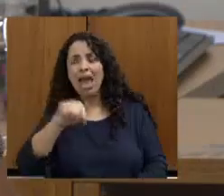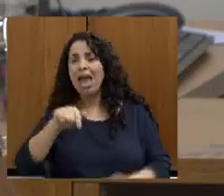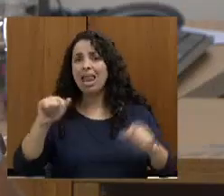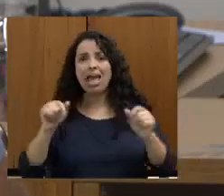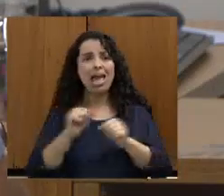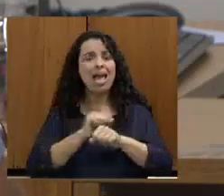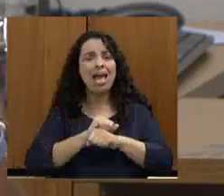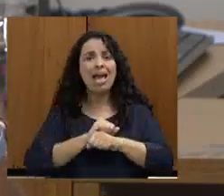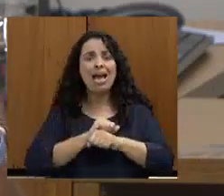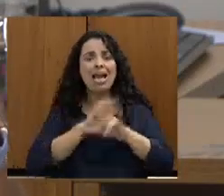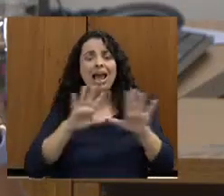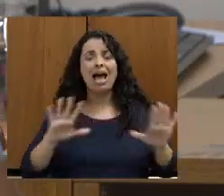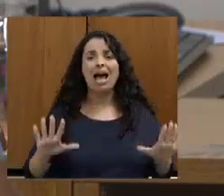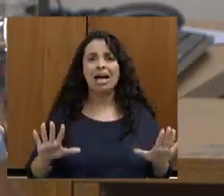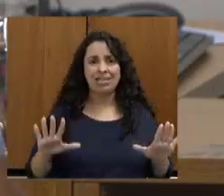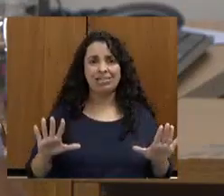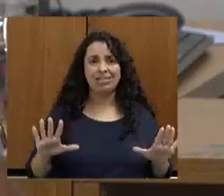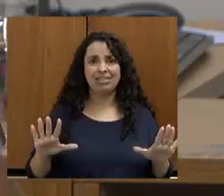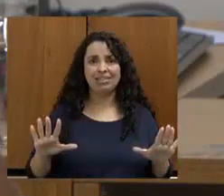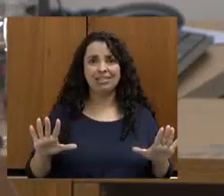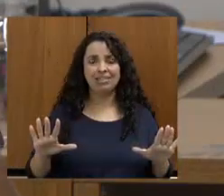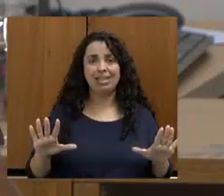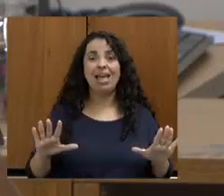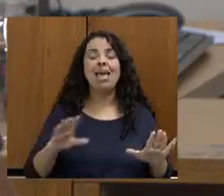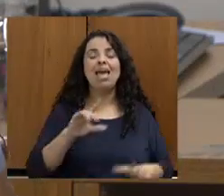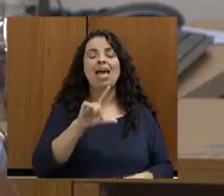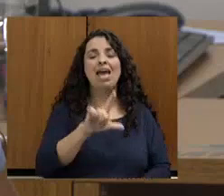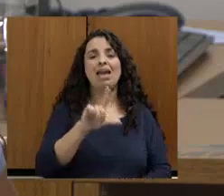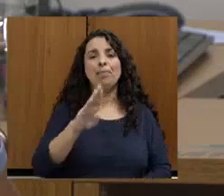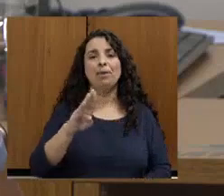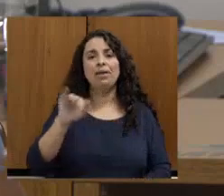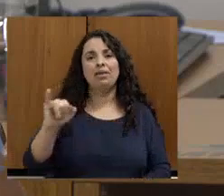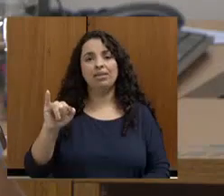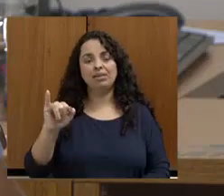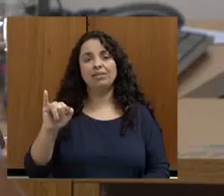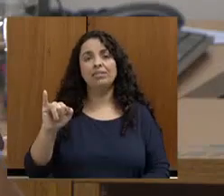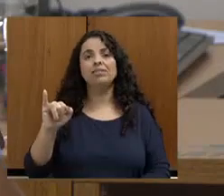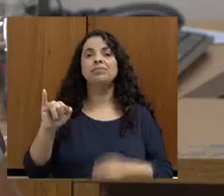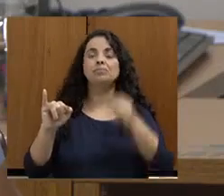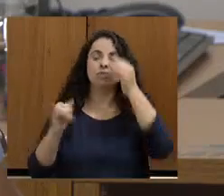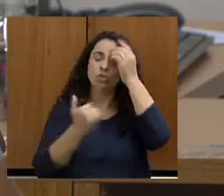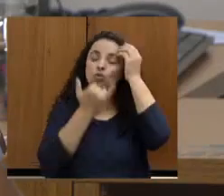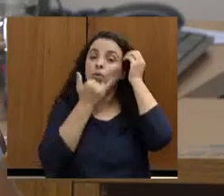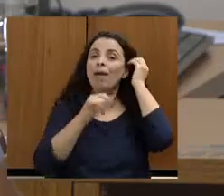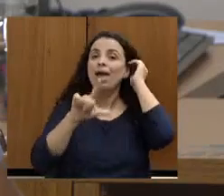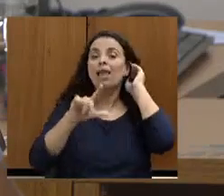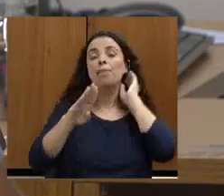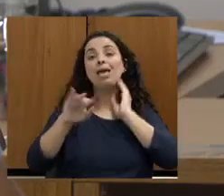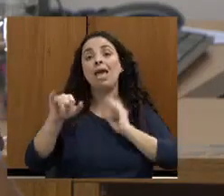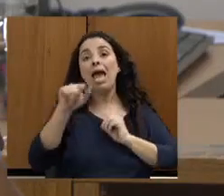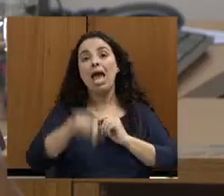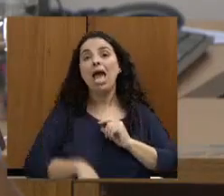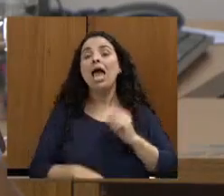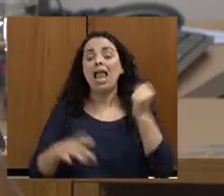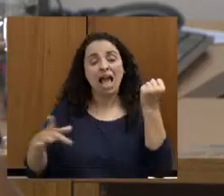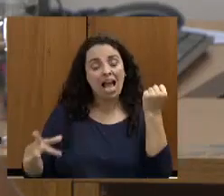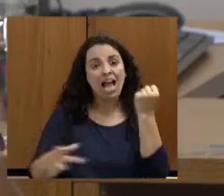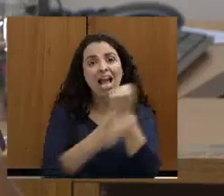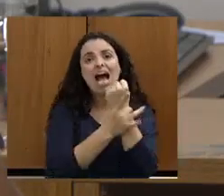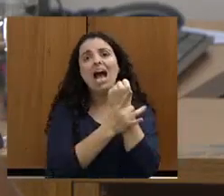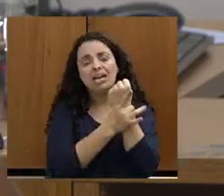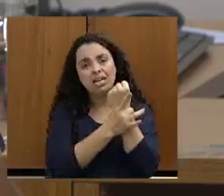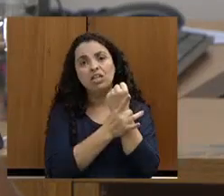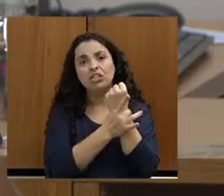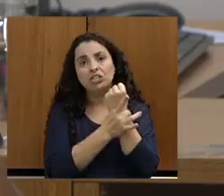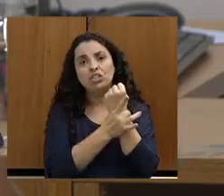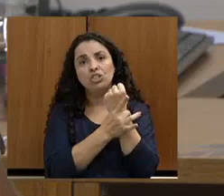educação constitui direito da pessoa com deficiência, assegurados, o sistema educacional, inclusive, em